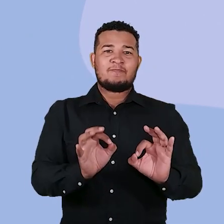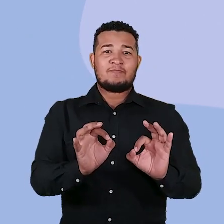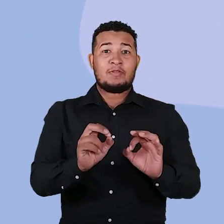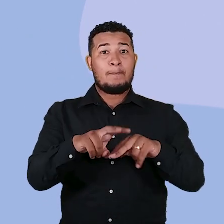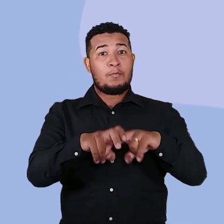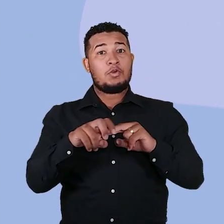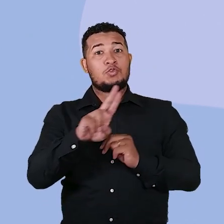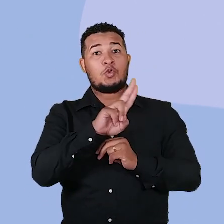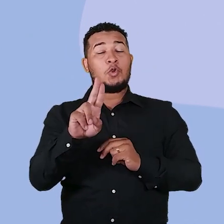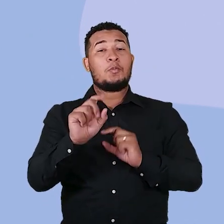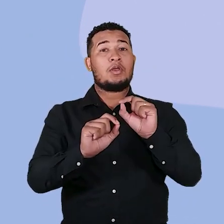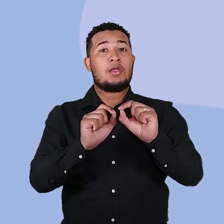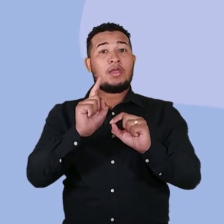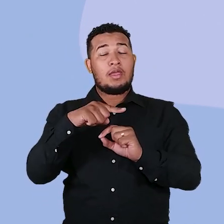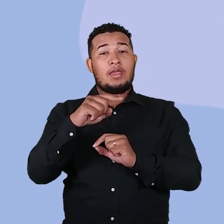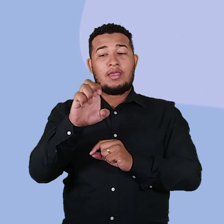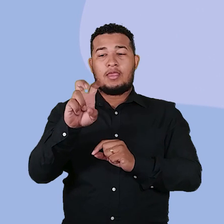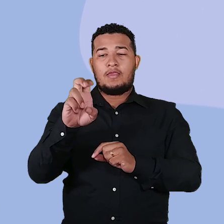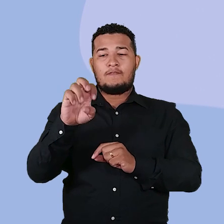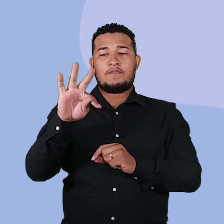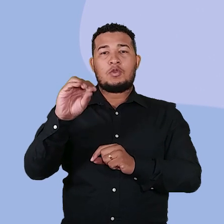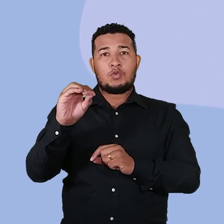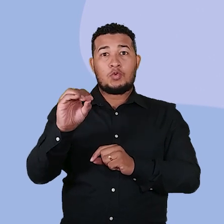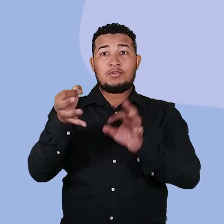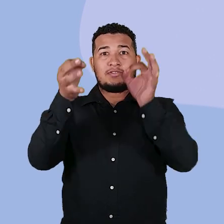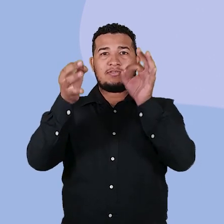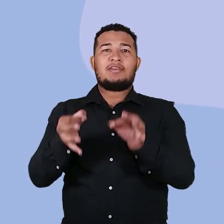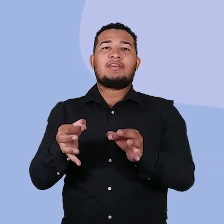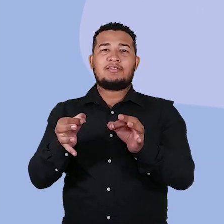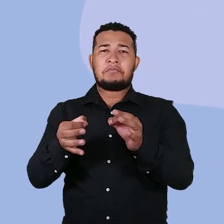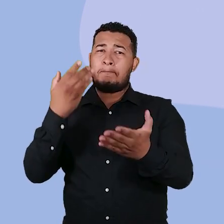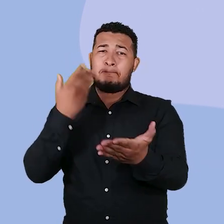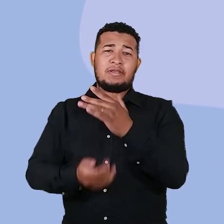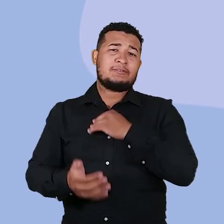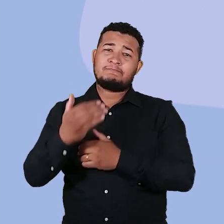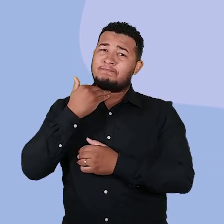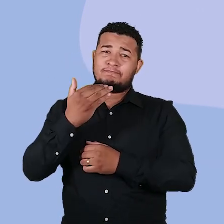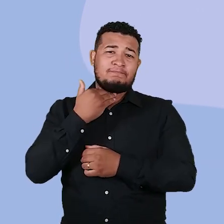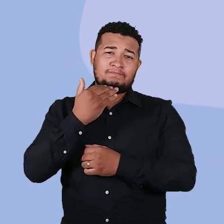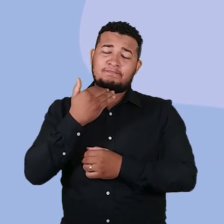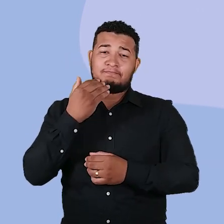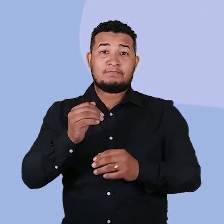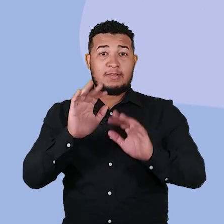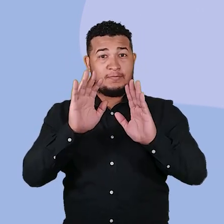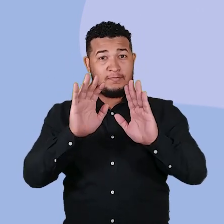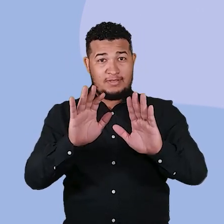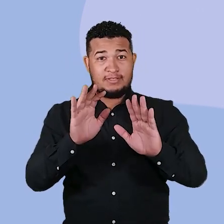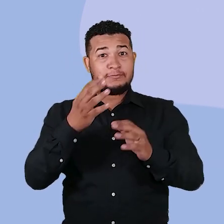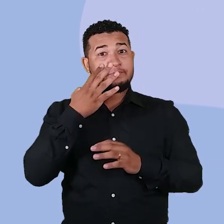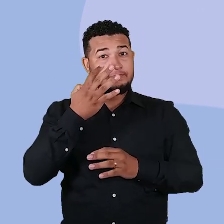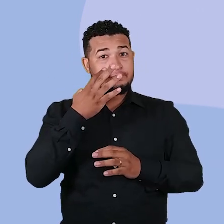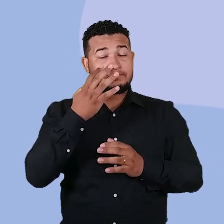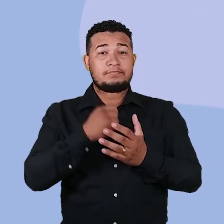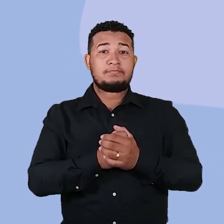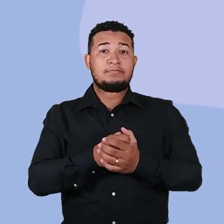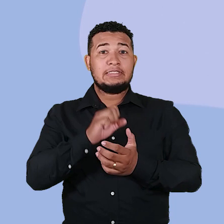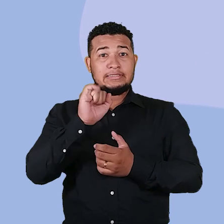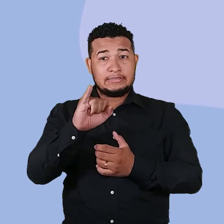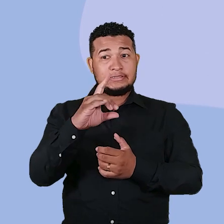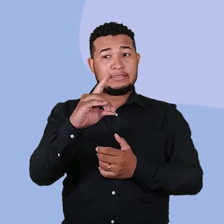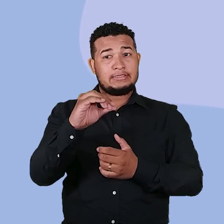você vai ganhar por isso chamamos de evento certo não tenha como perder é agora presta